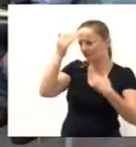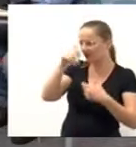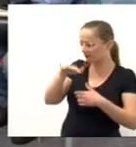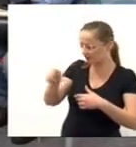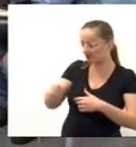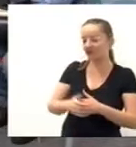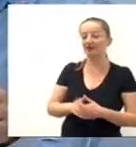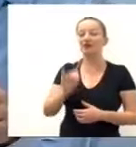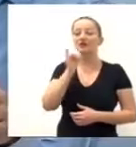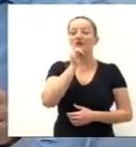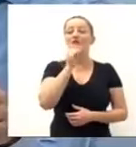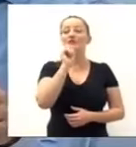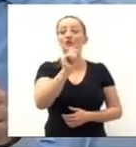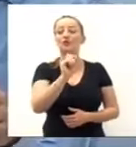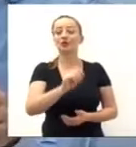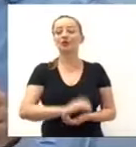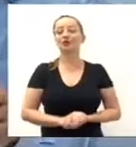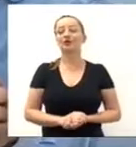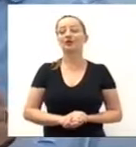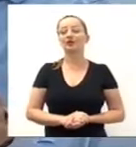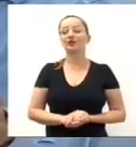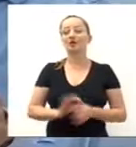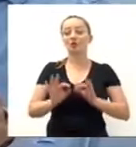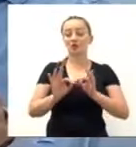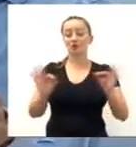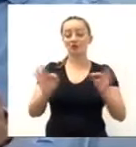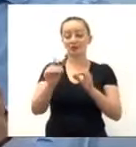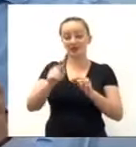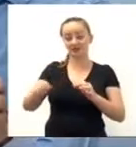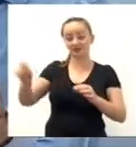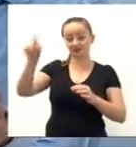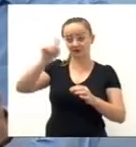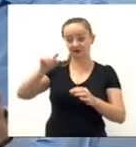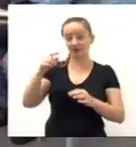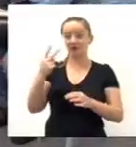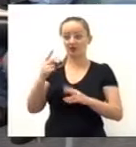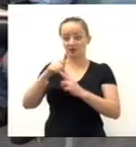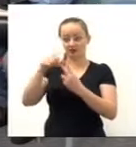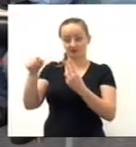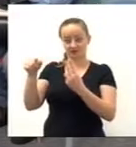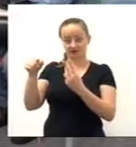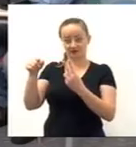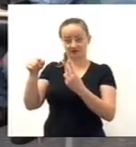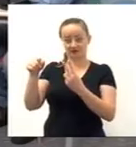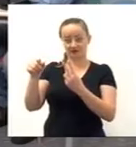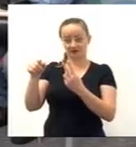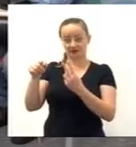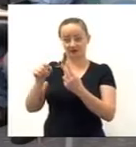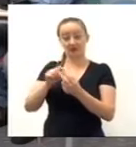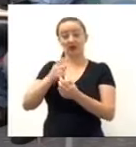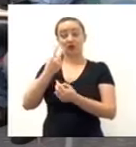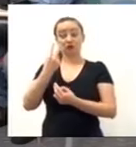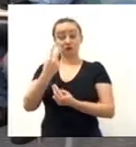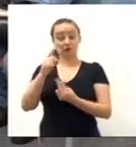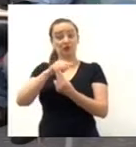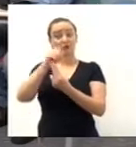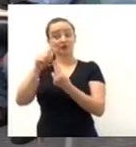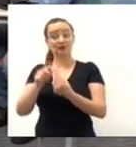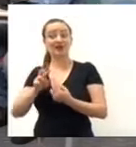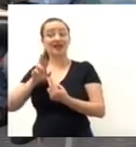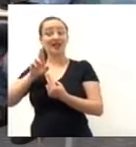que então, o comprimento da circunferência é 2π? 2πr. Só que o